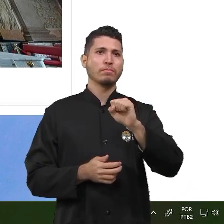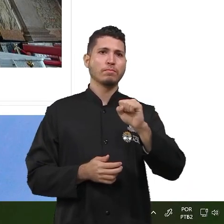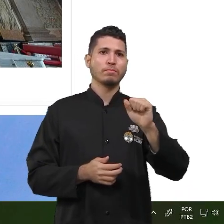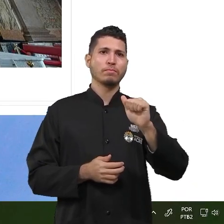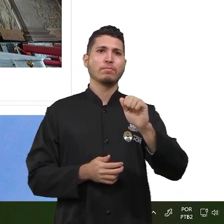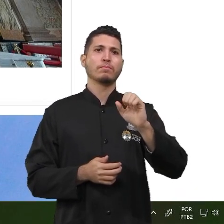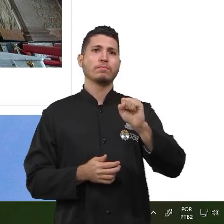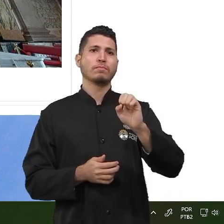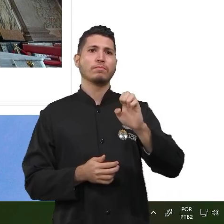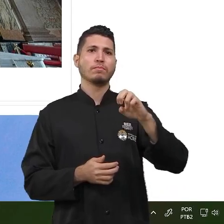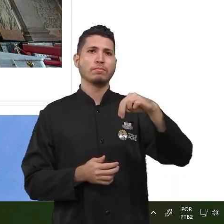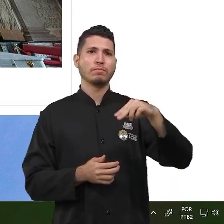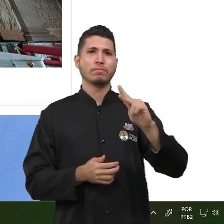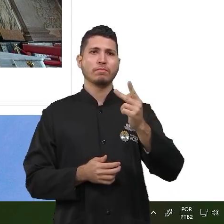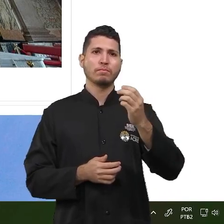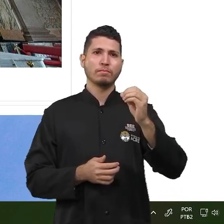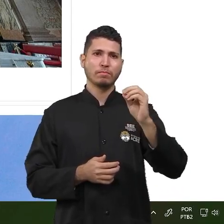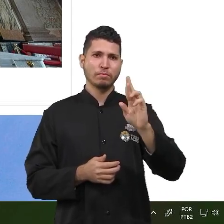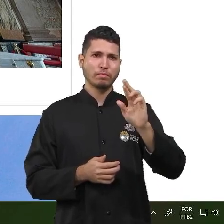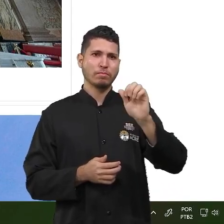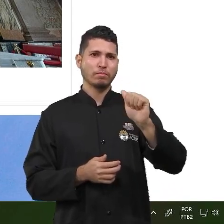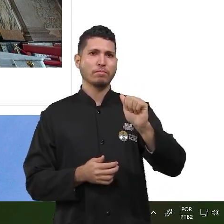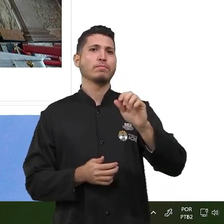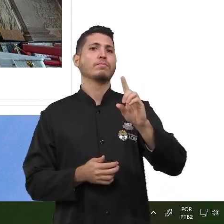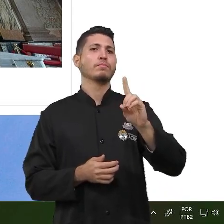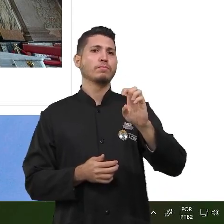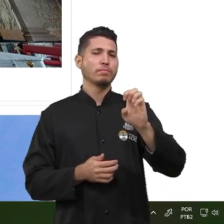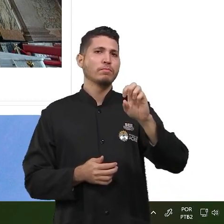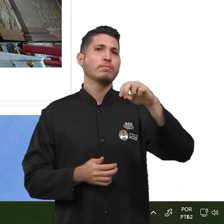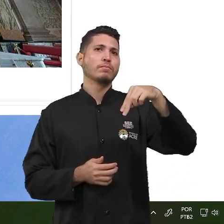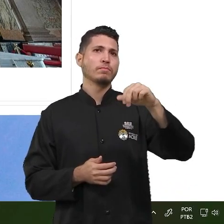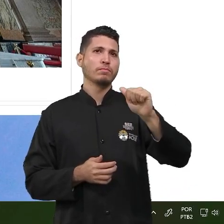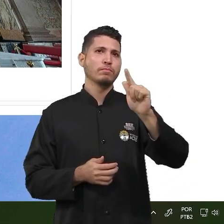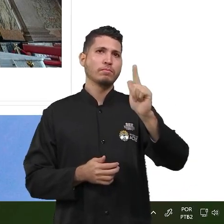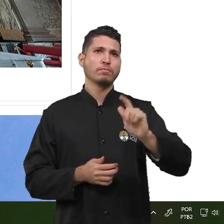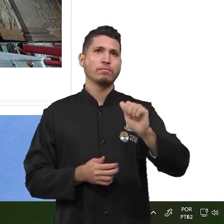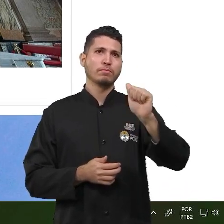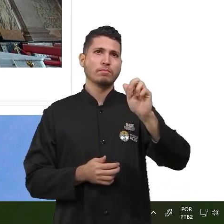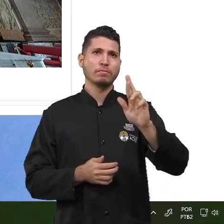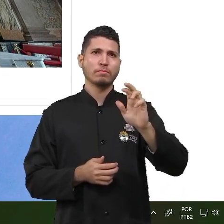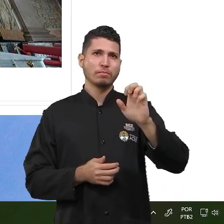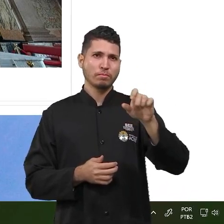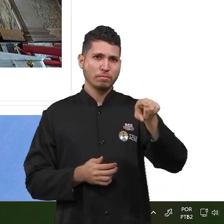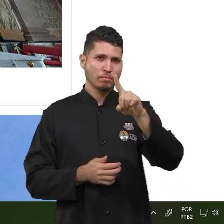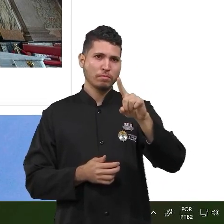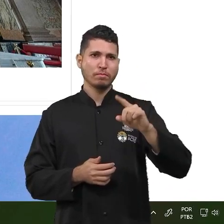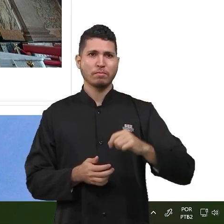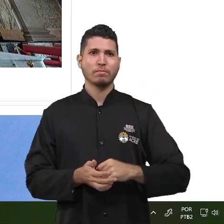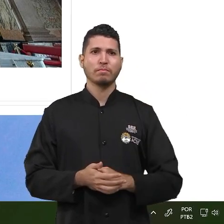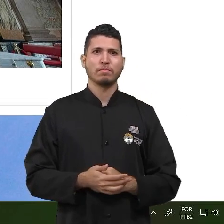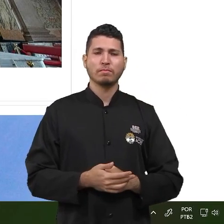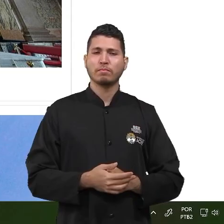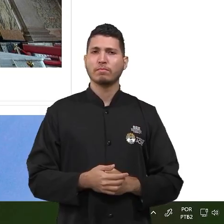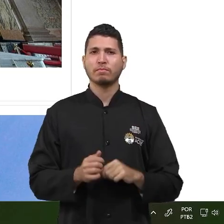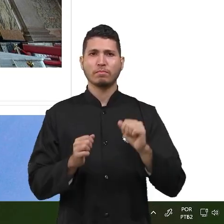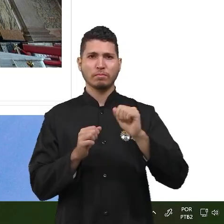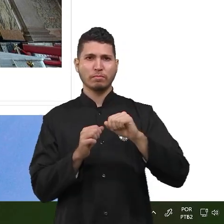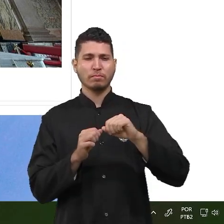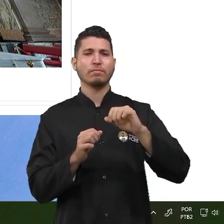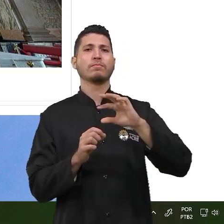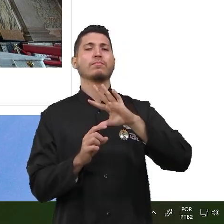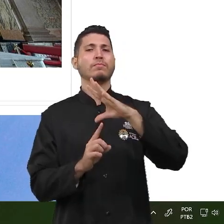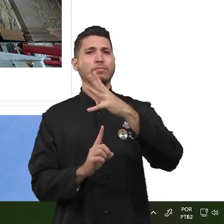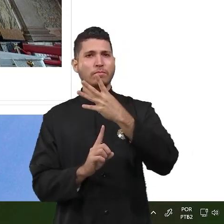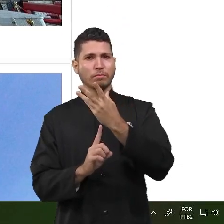do Pará. Então, lá, essa aqui, no caso, é uma igreja católica que traz obras artísticas